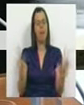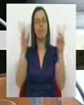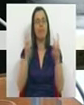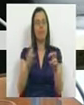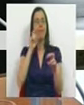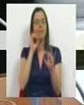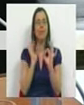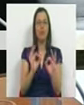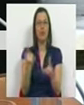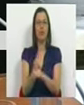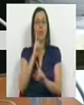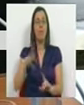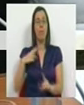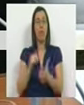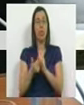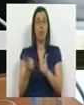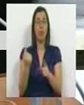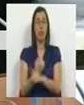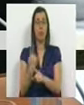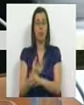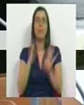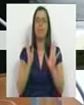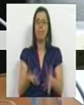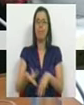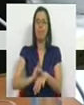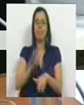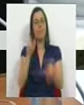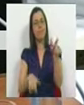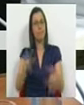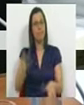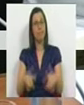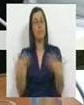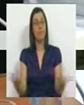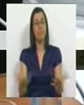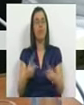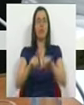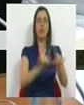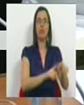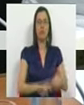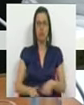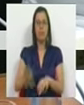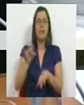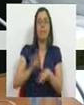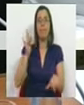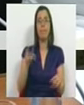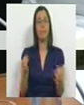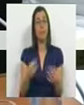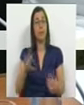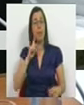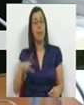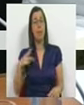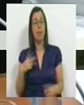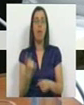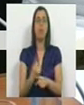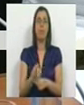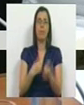matéria de preservação do património desportivo. Importa sensibilizar os cidadãos para a diversidade e vulnerabilidade do património,